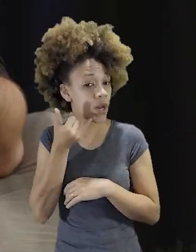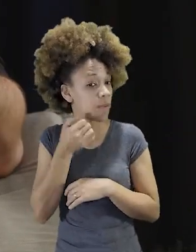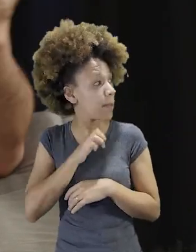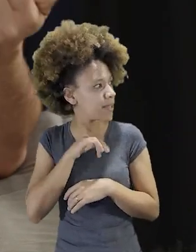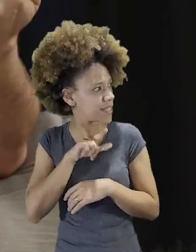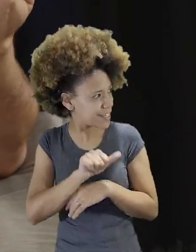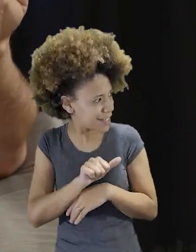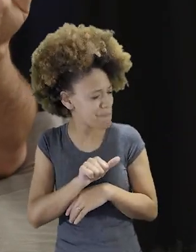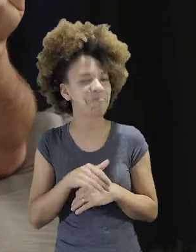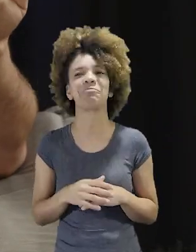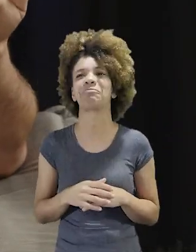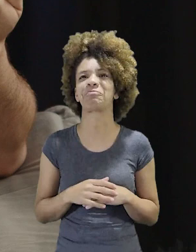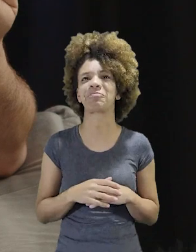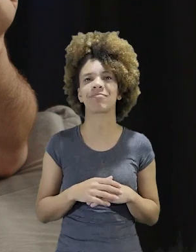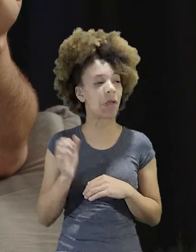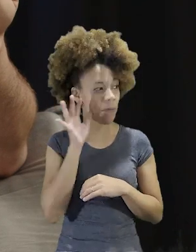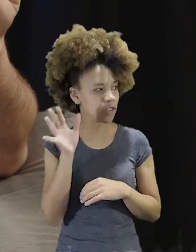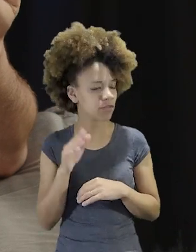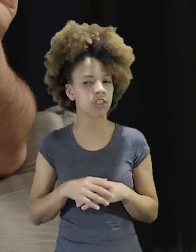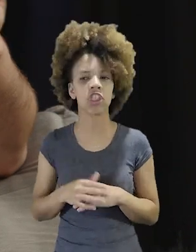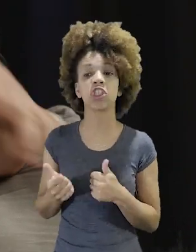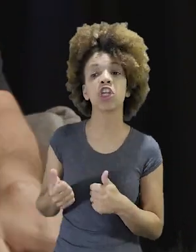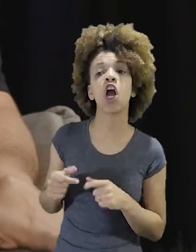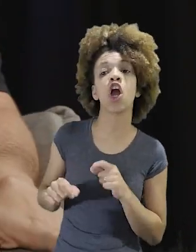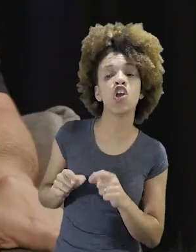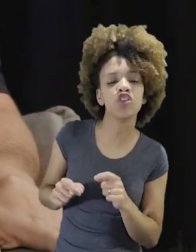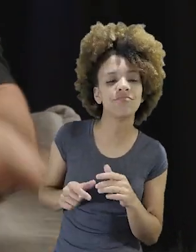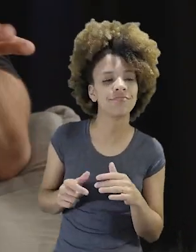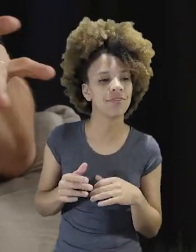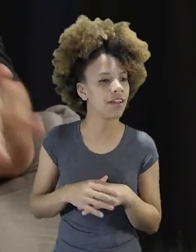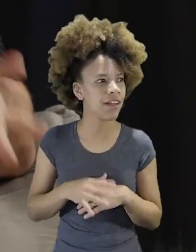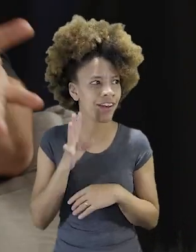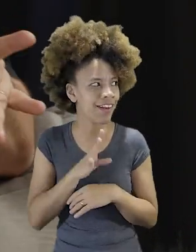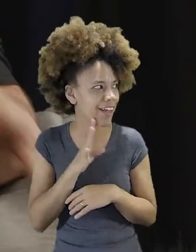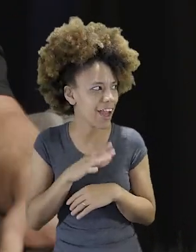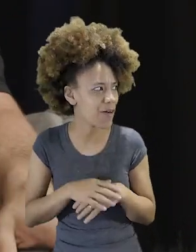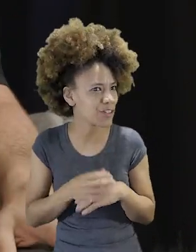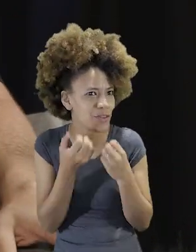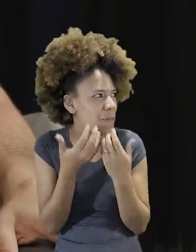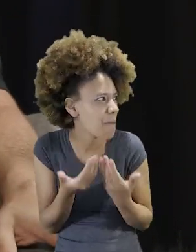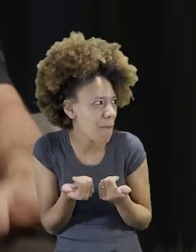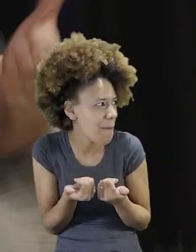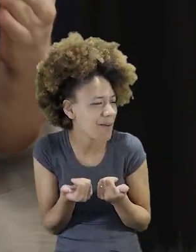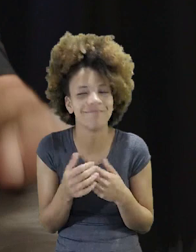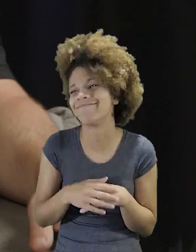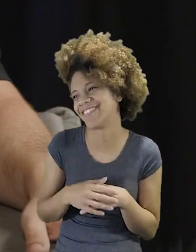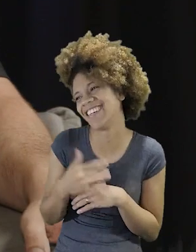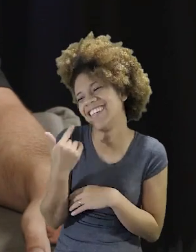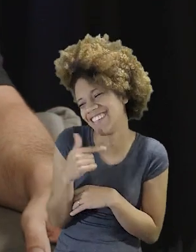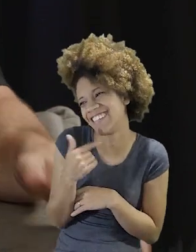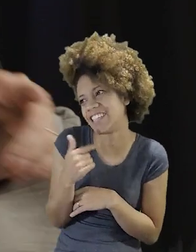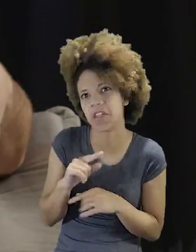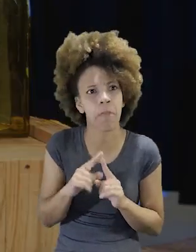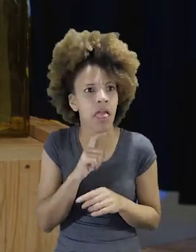é muito amigo do Emicida Aham eu liguei para Emicida eu imaginei que ele ia falar irmão o seguinte a parada o cara mais legal que eu já vi muita gente boa